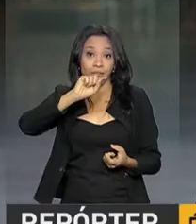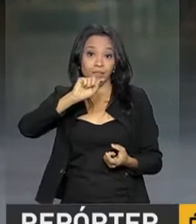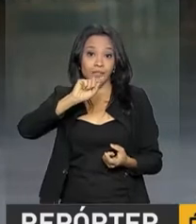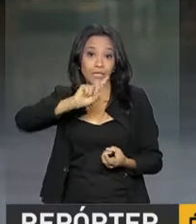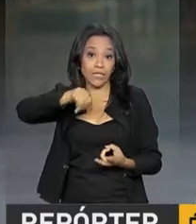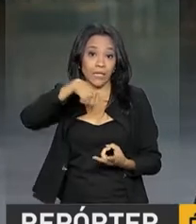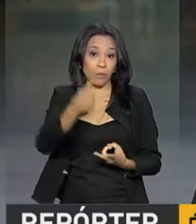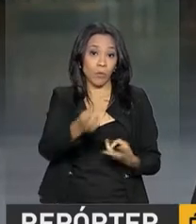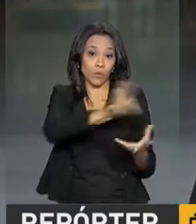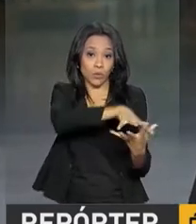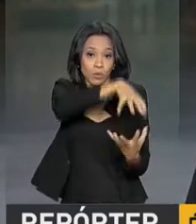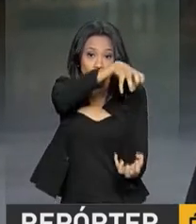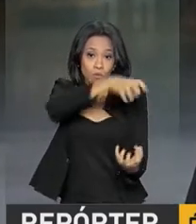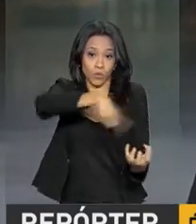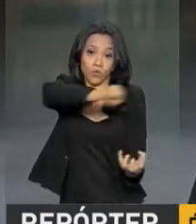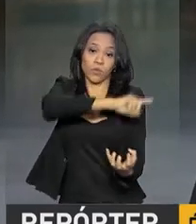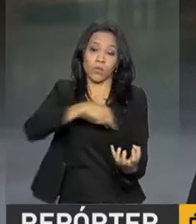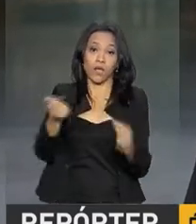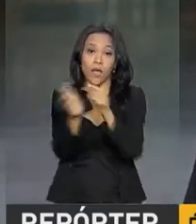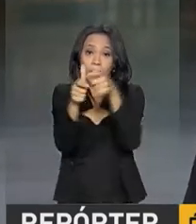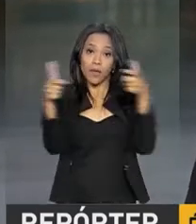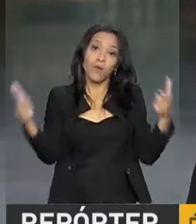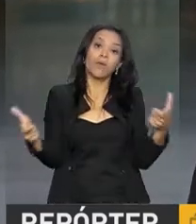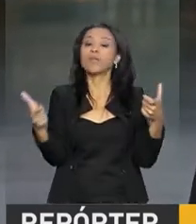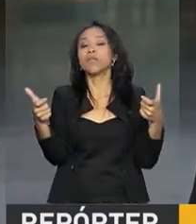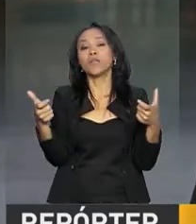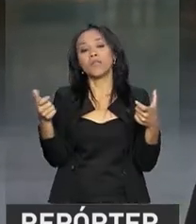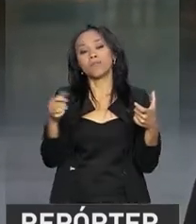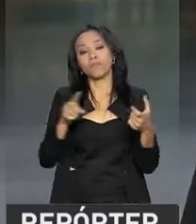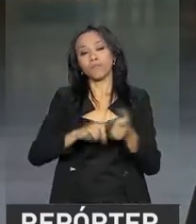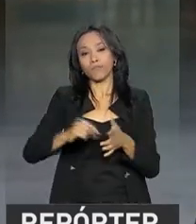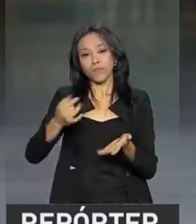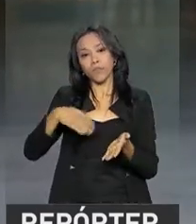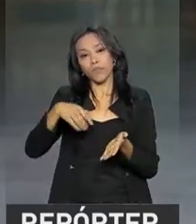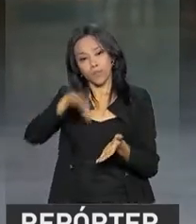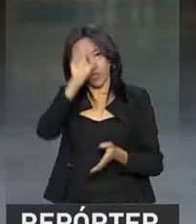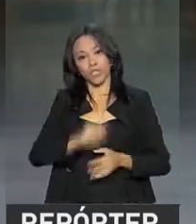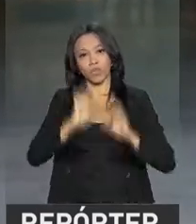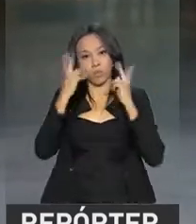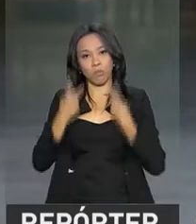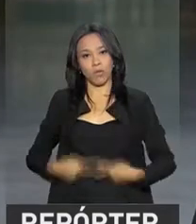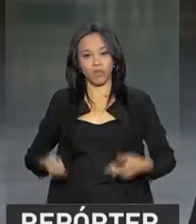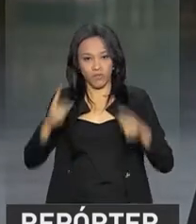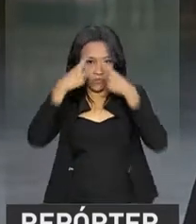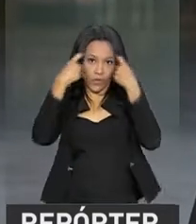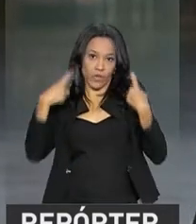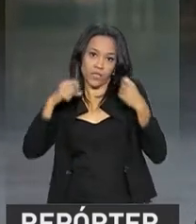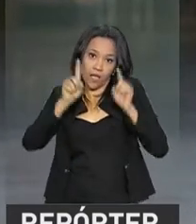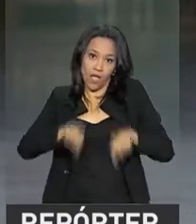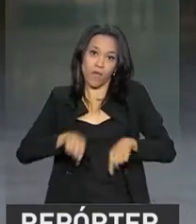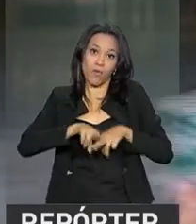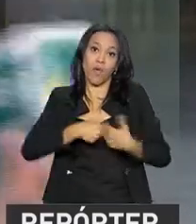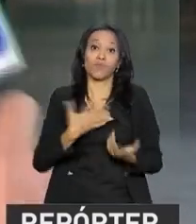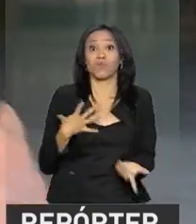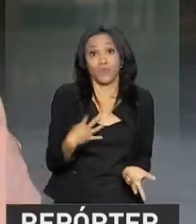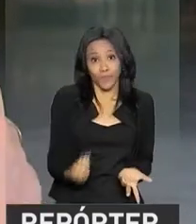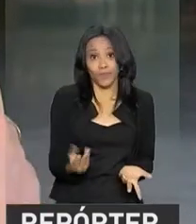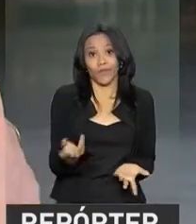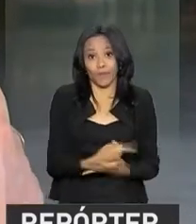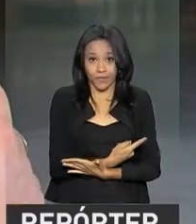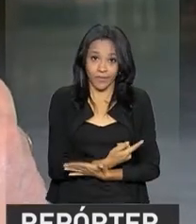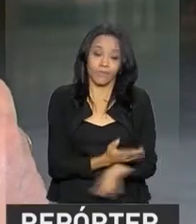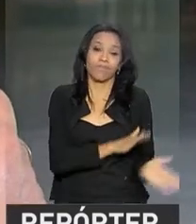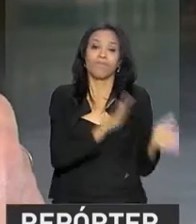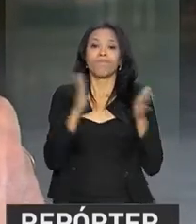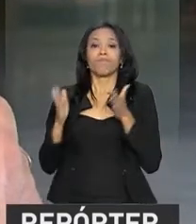dos idosos ea maior parte das violações de direitos humanos de idosos são perpetrados pelos filhos agora a pessoa